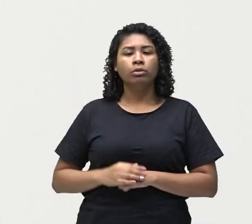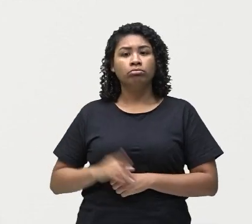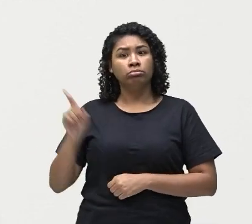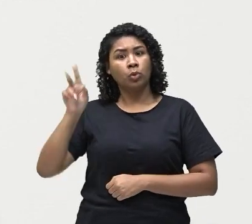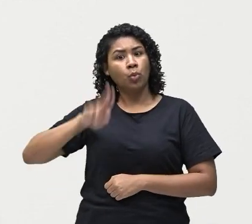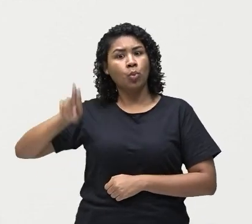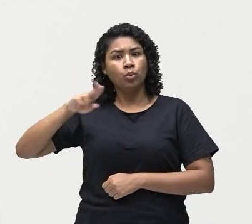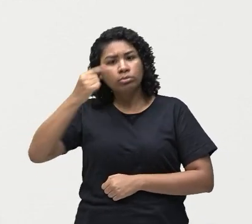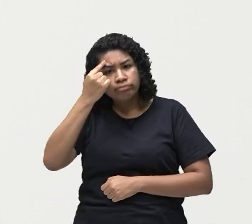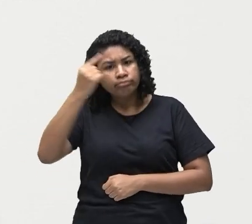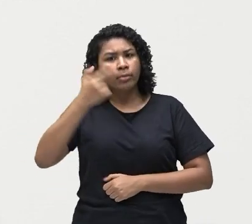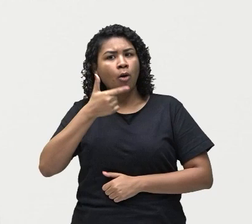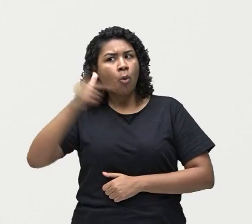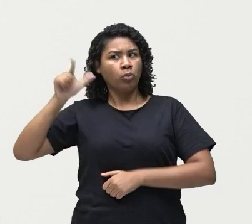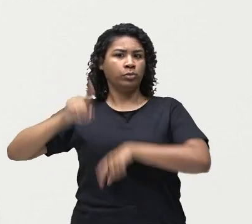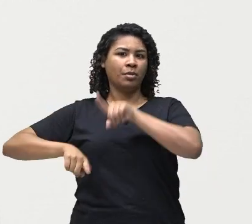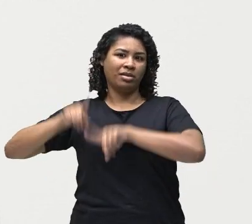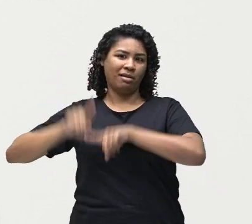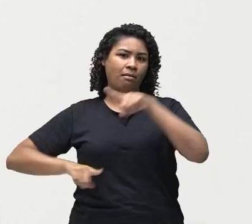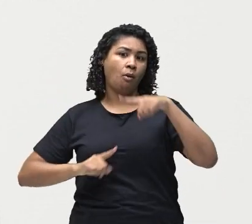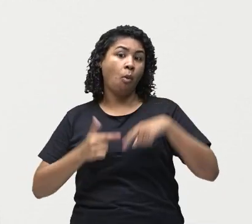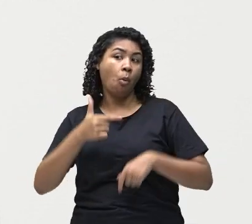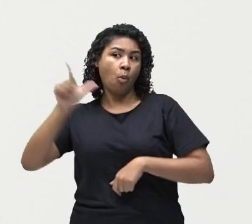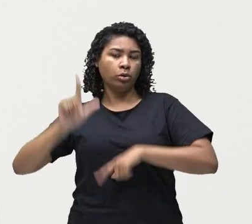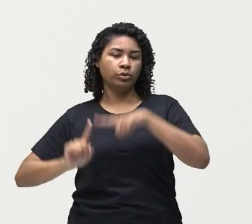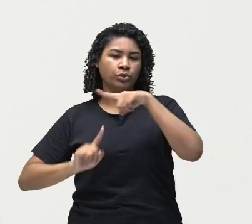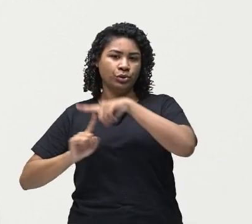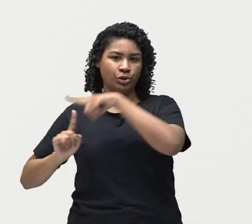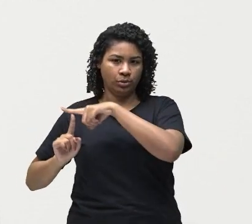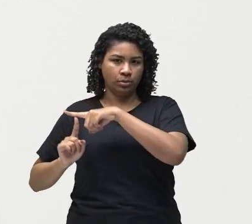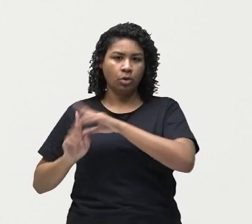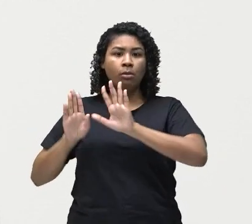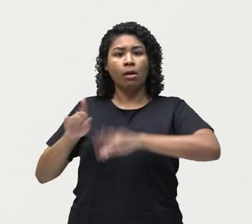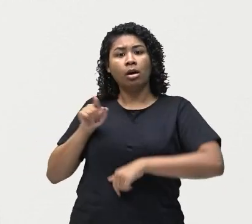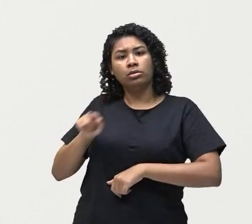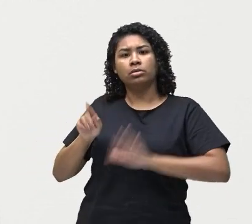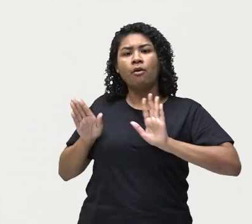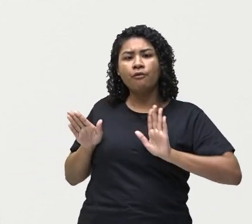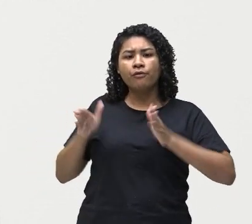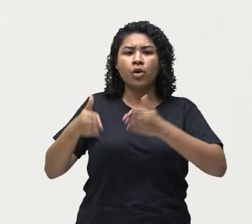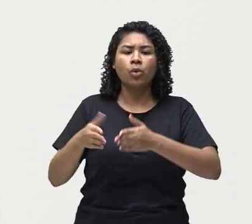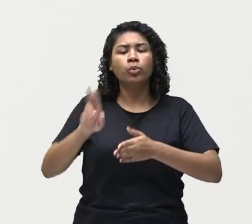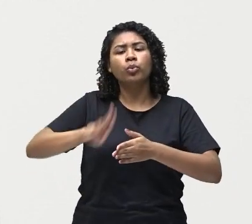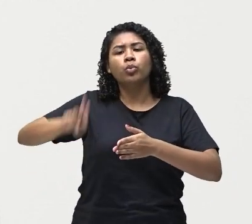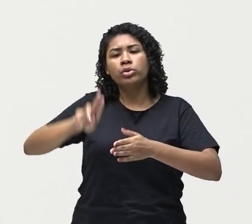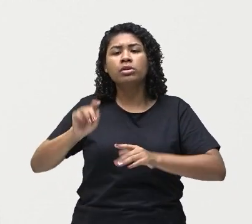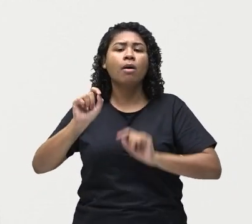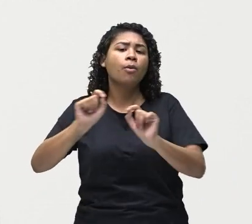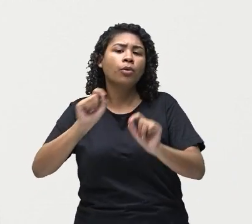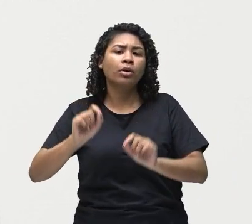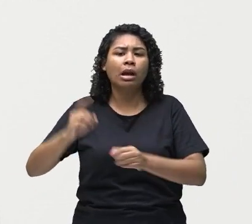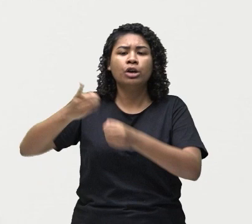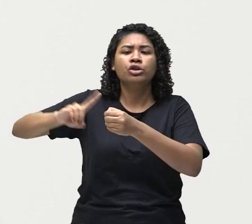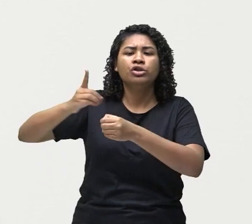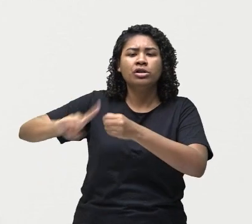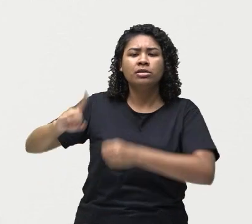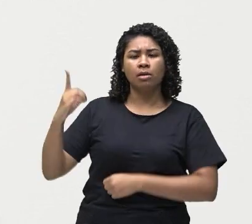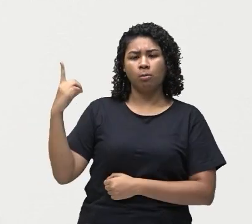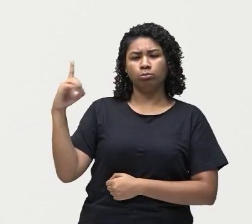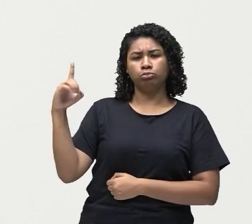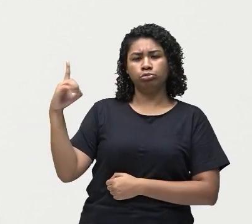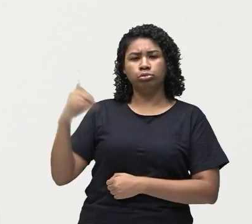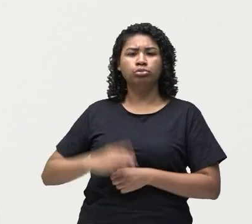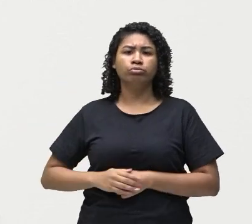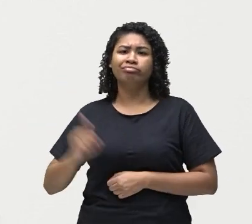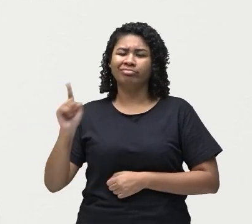né um outro equipamento um outro tipo de motor Só que nesse caso é o motor a diesel né que ele tem um processo bem